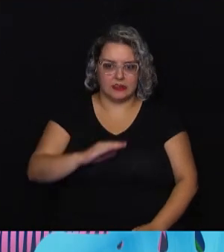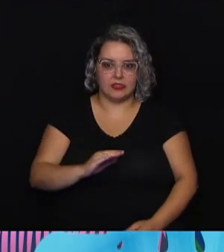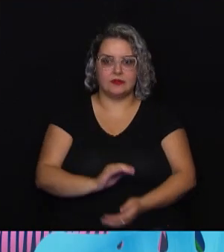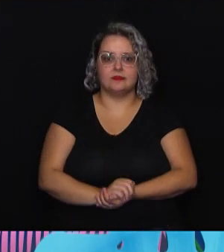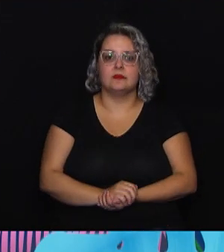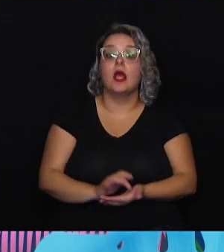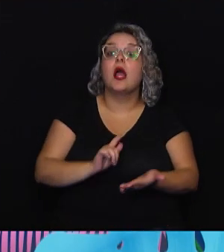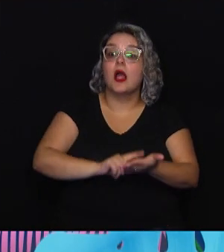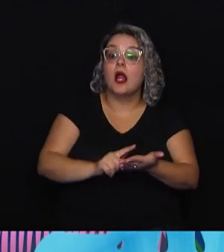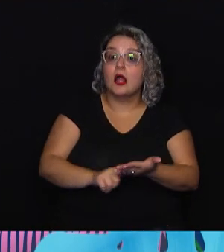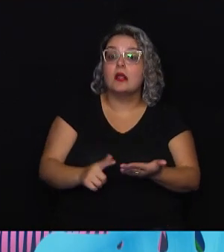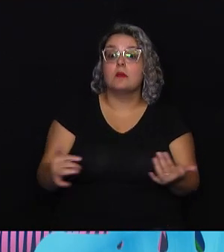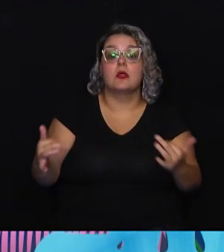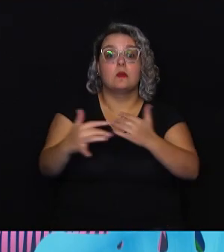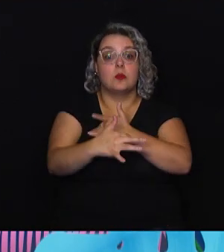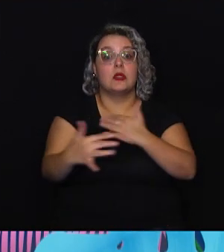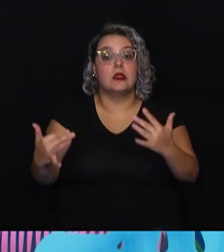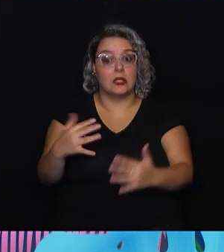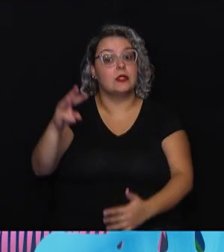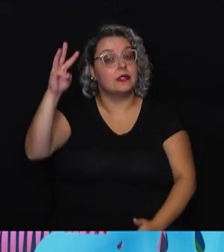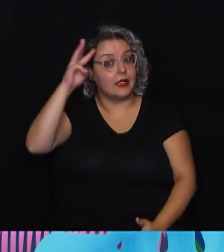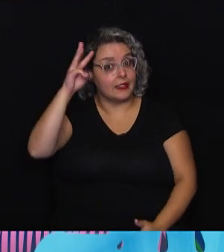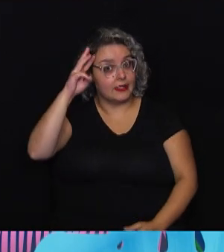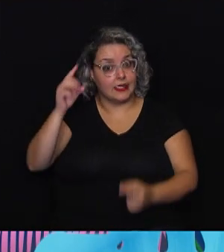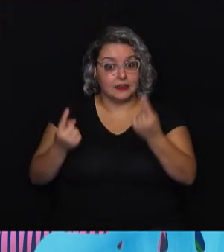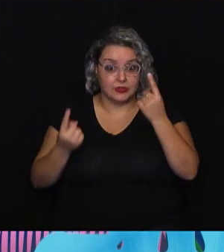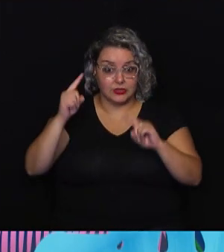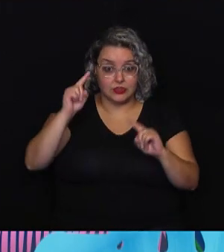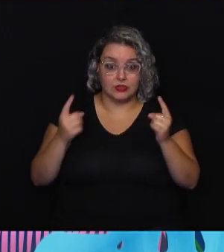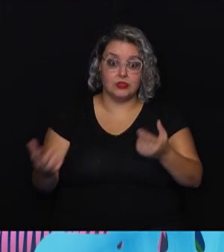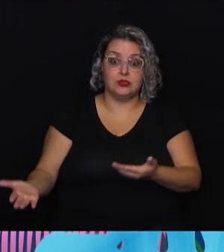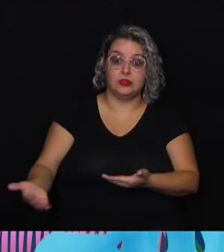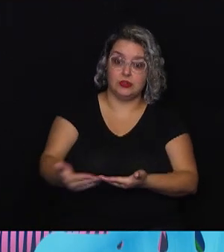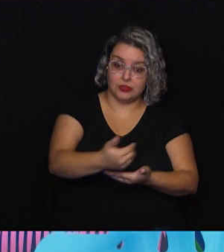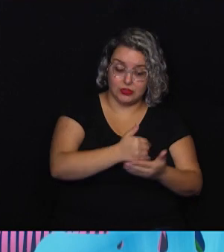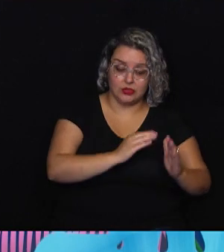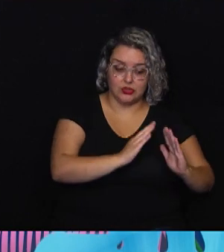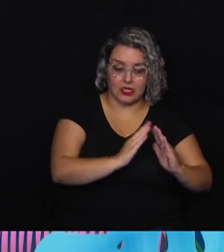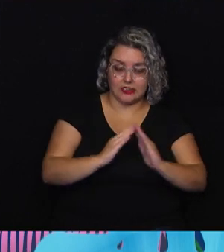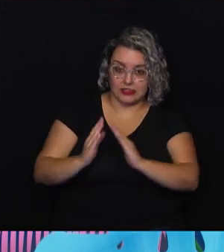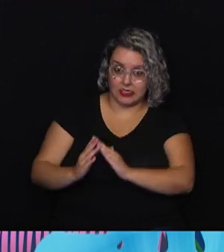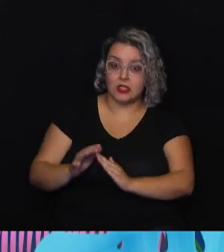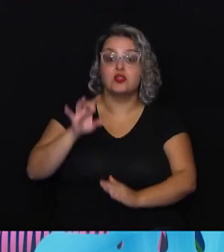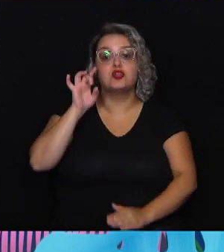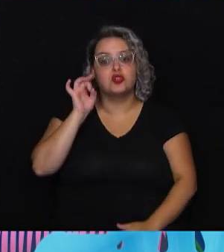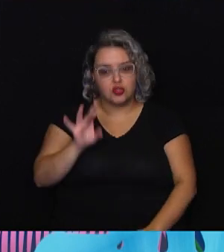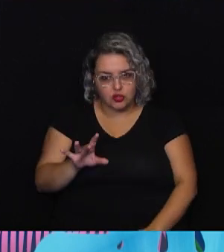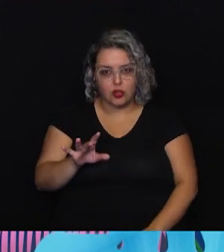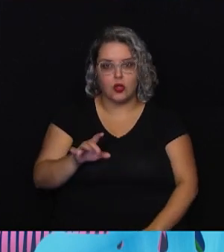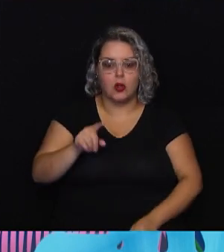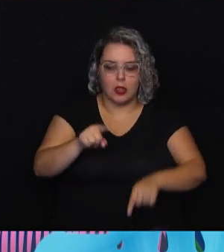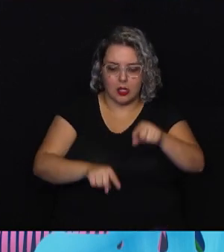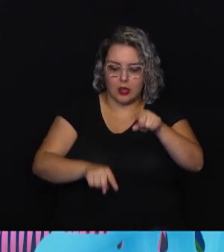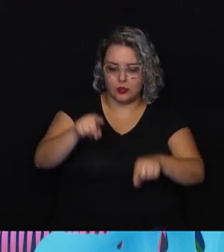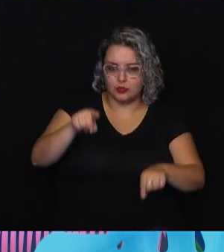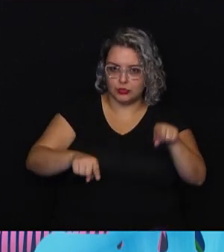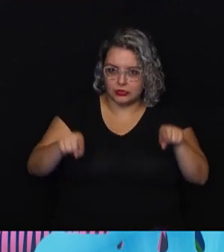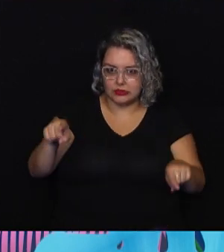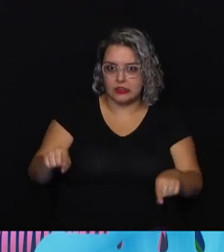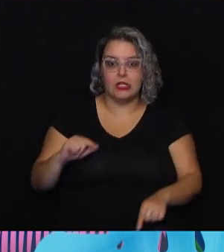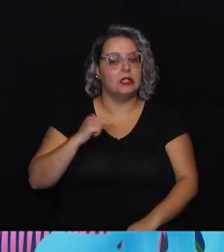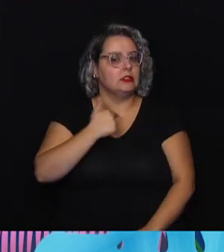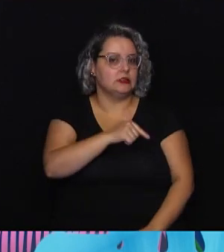limpeza urbana, na terça-feira de Carnaval, a coleta domiciliar será somente nos setores alternados e não